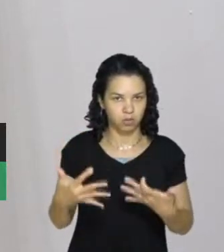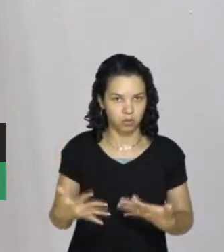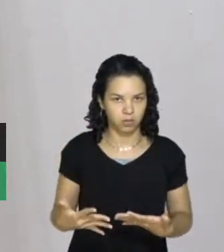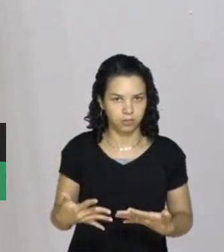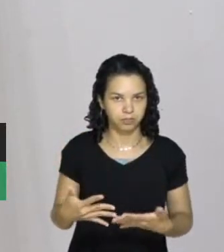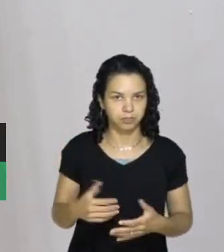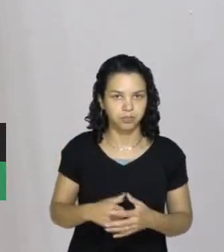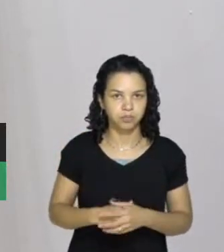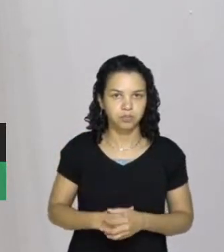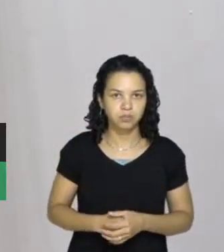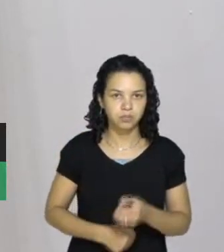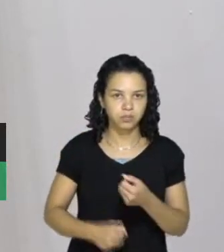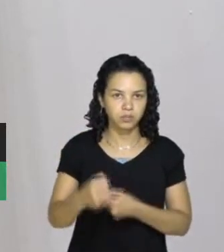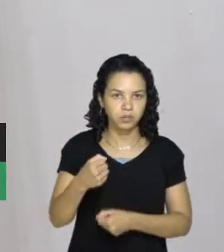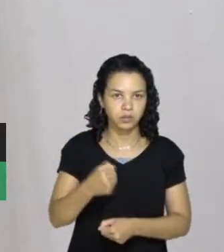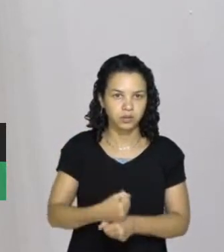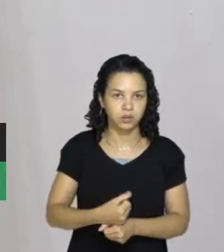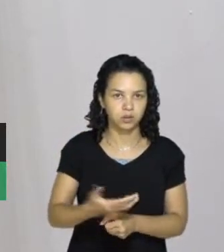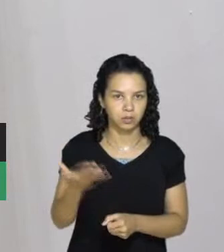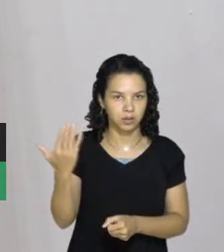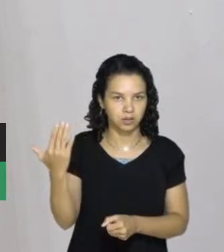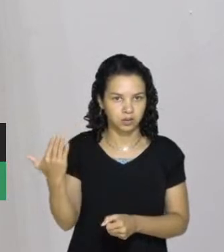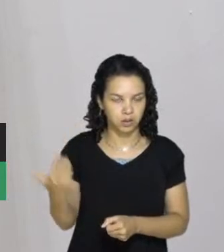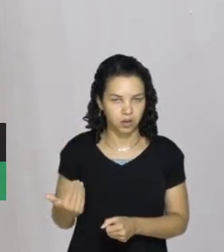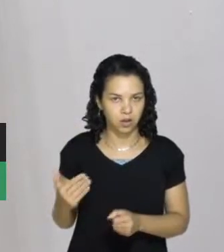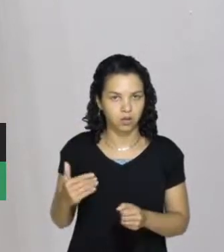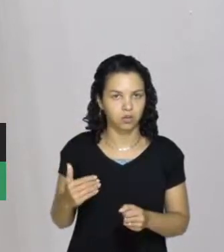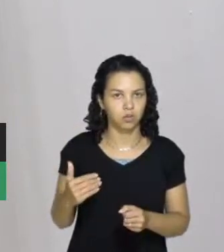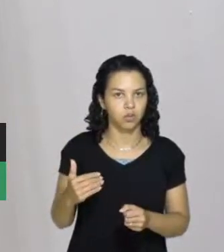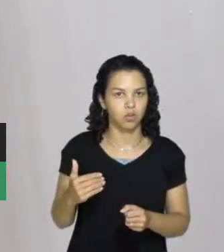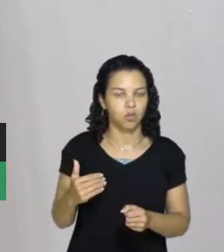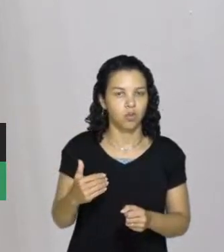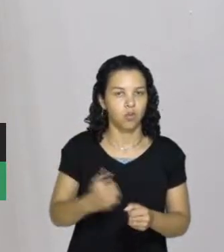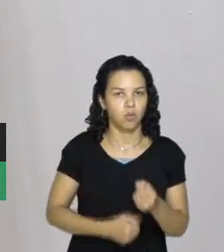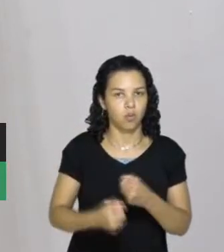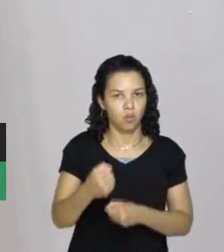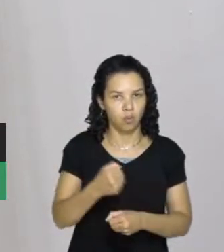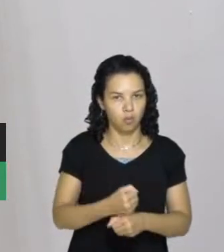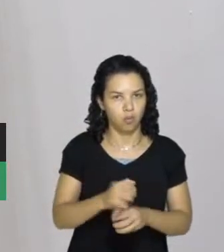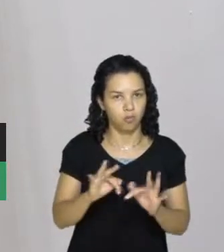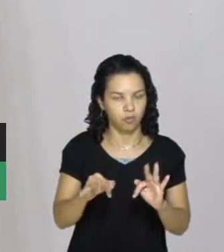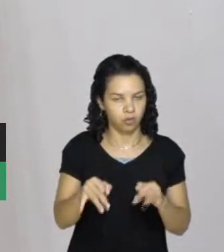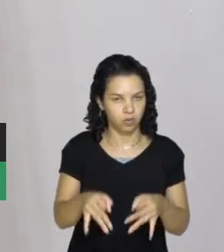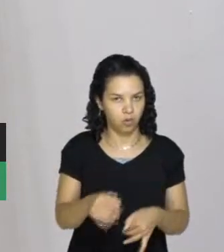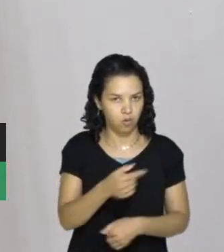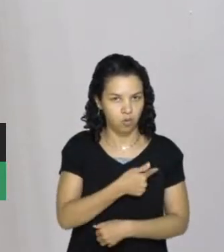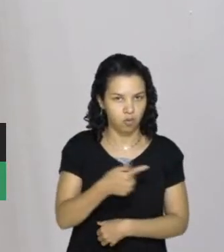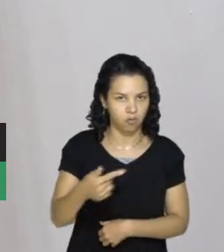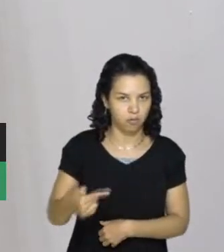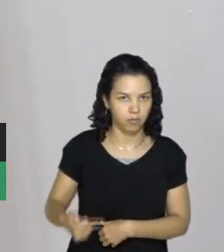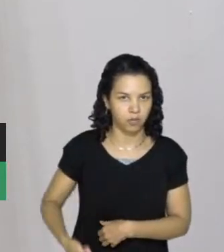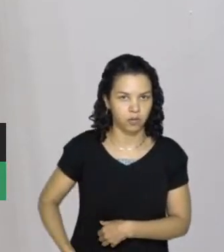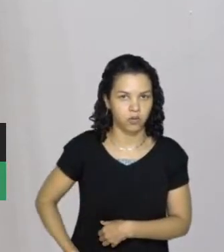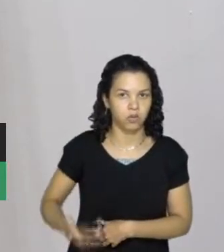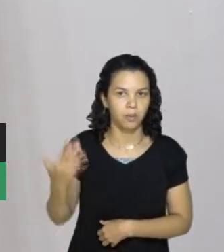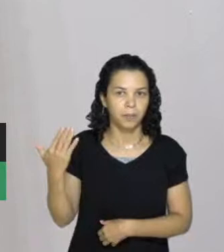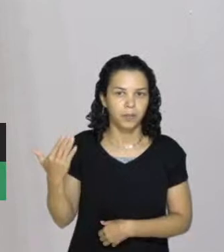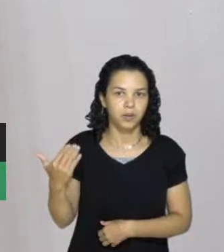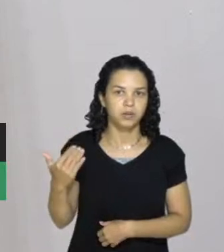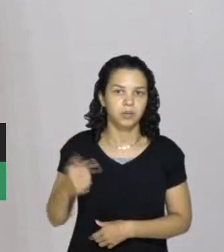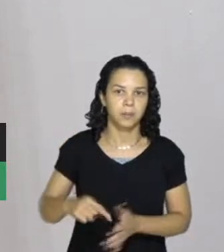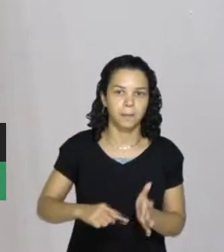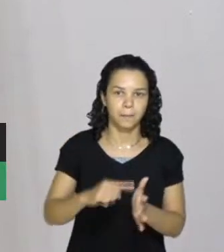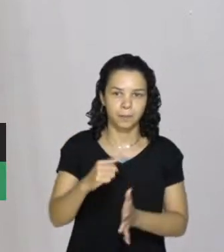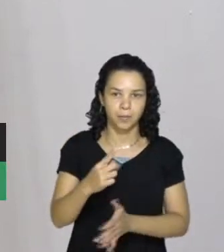No final do ano passado, no governo anterior, primeiro se divulgou